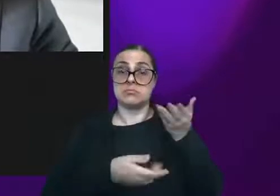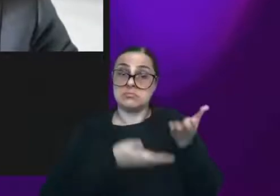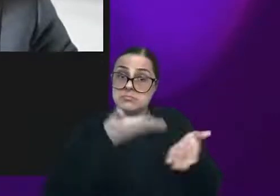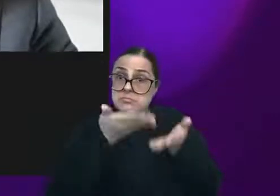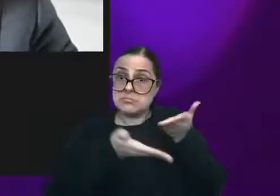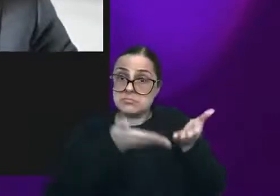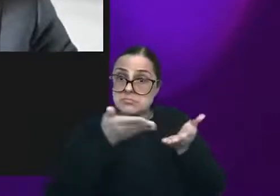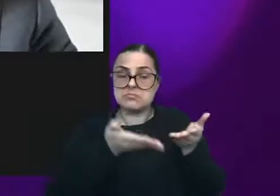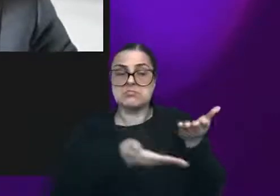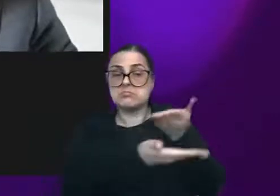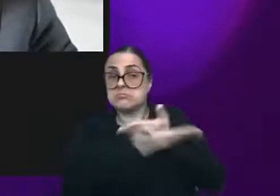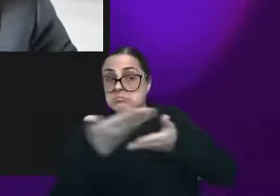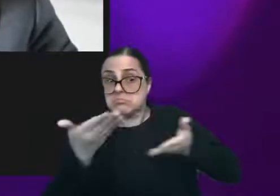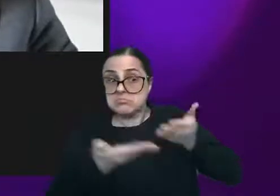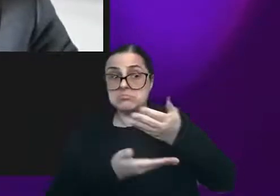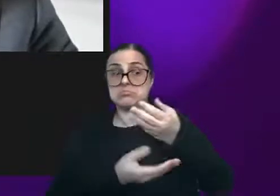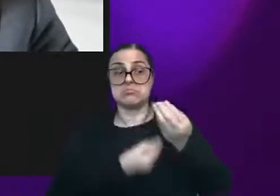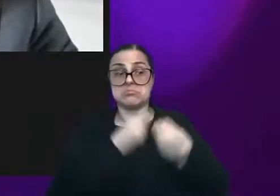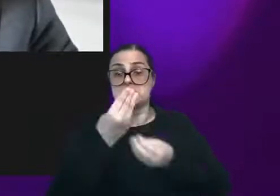resposta